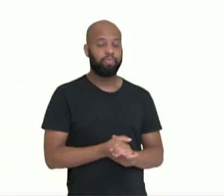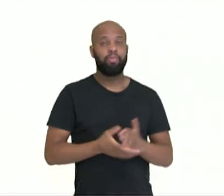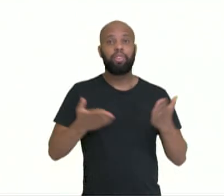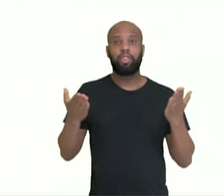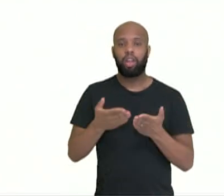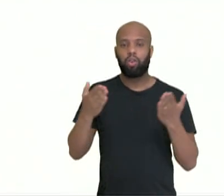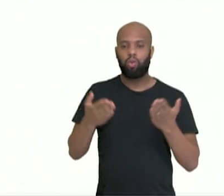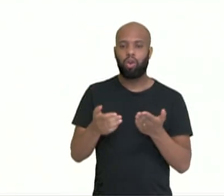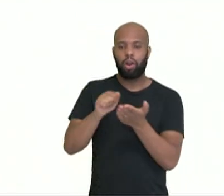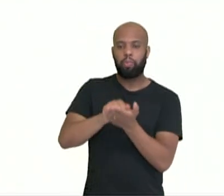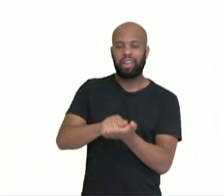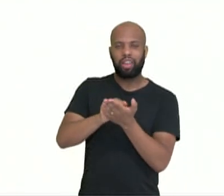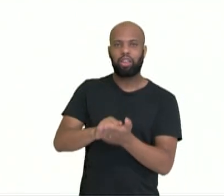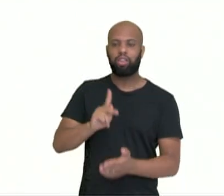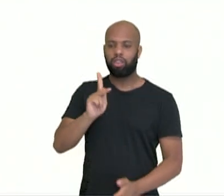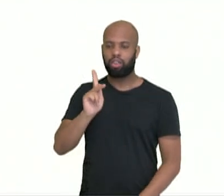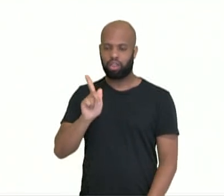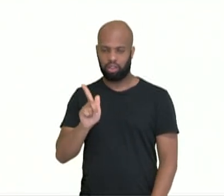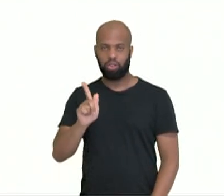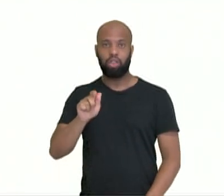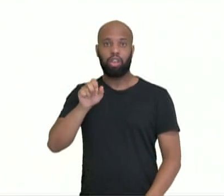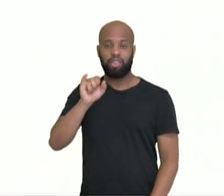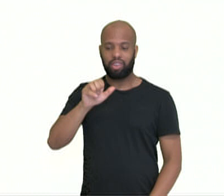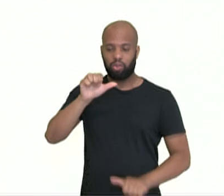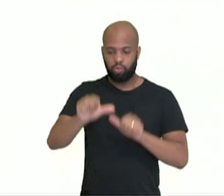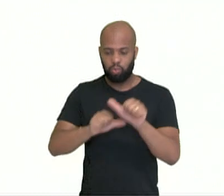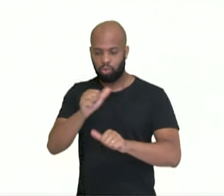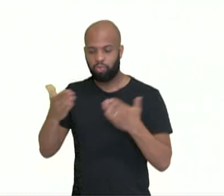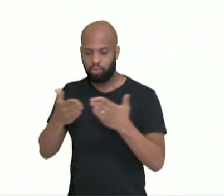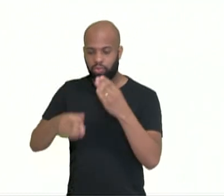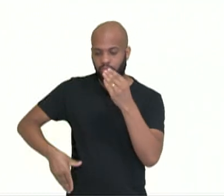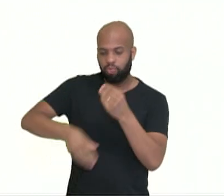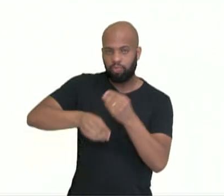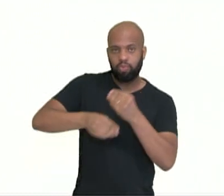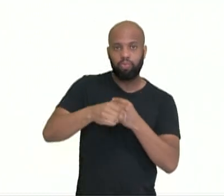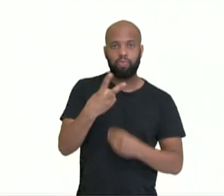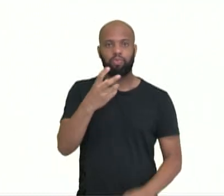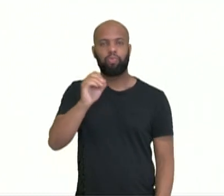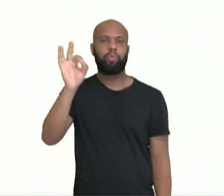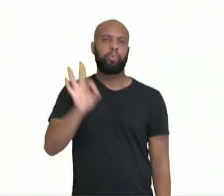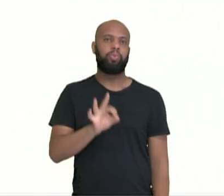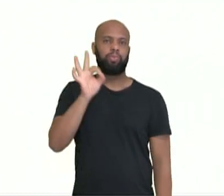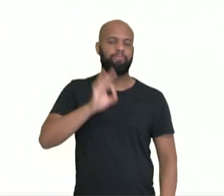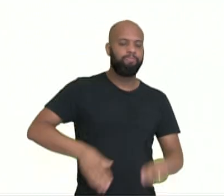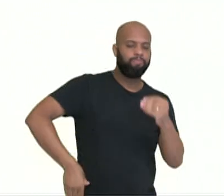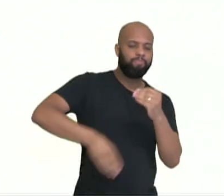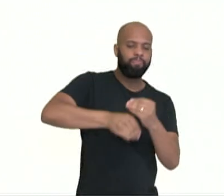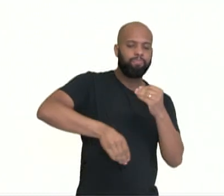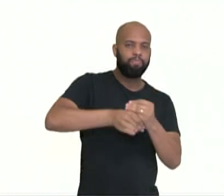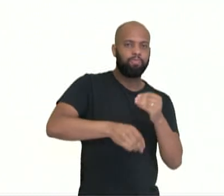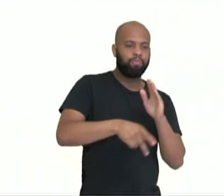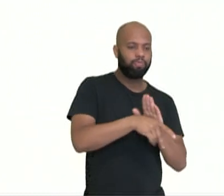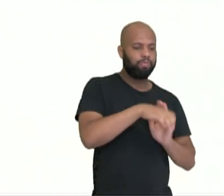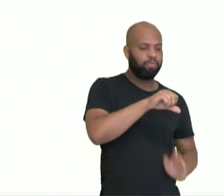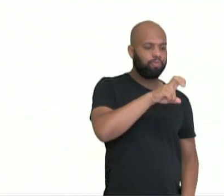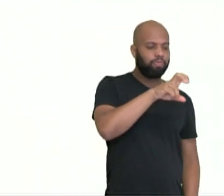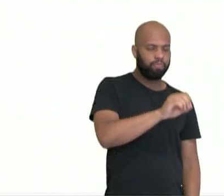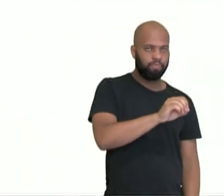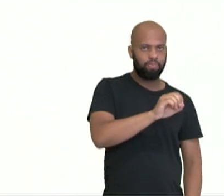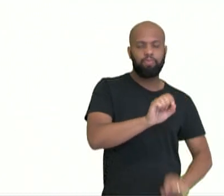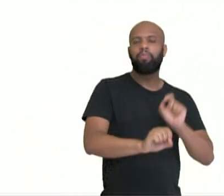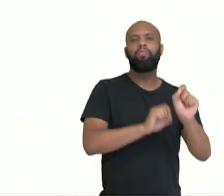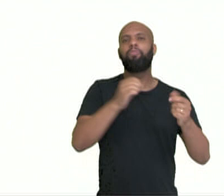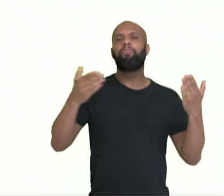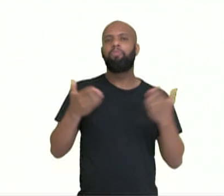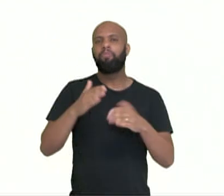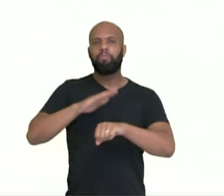quanto que ficou após o reajuste que ele aplicou nesse 3º mês? Então, ele colocou 20% em cima do R$ 9,50. Foi para